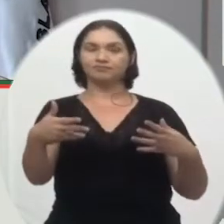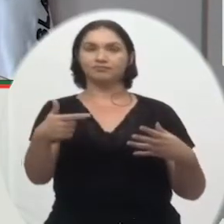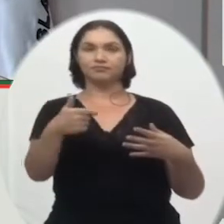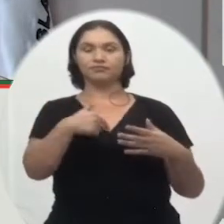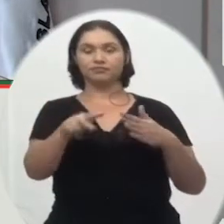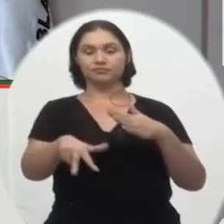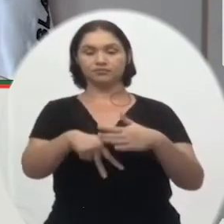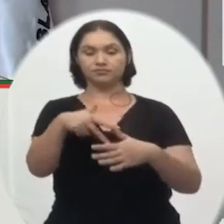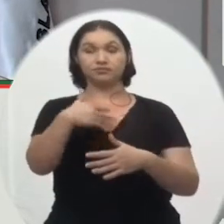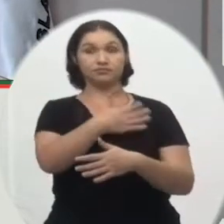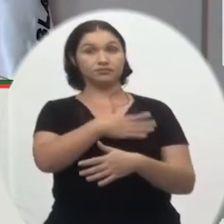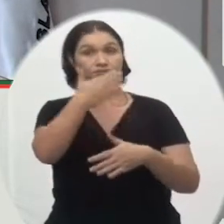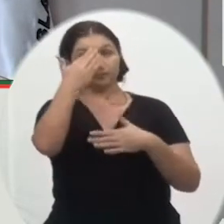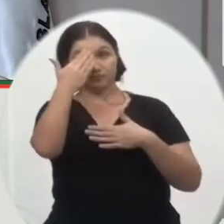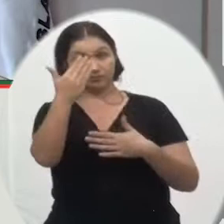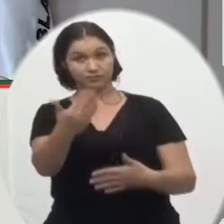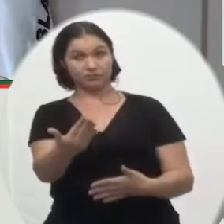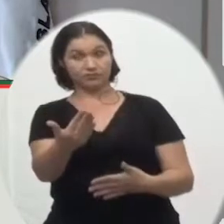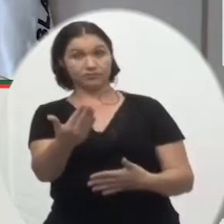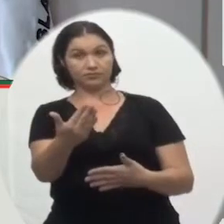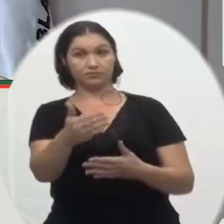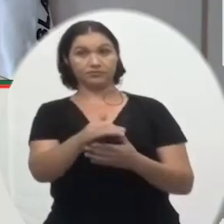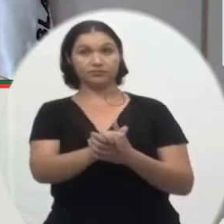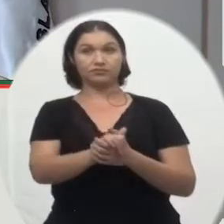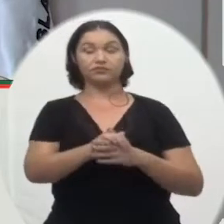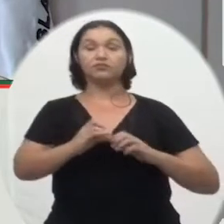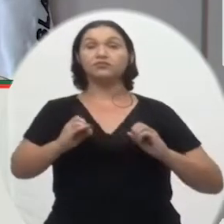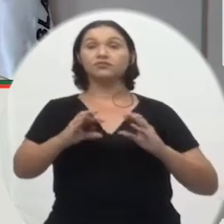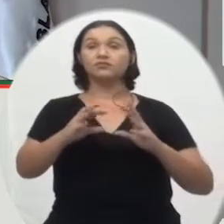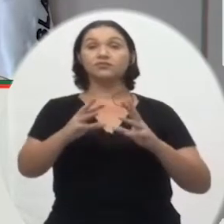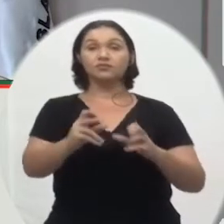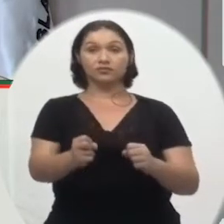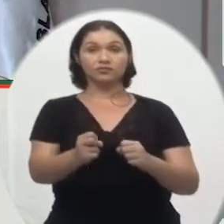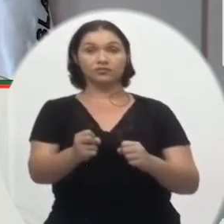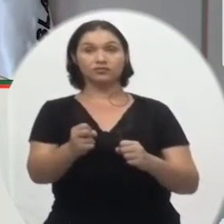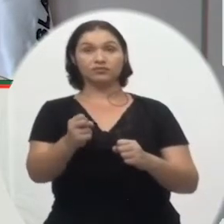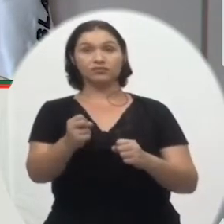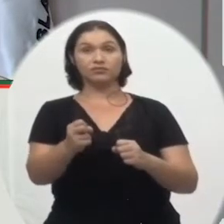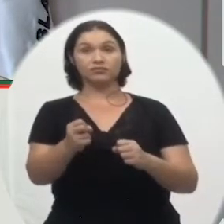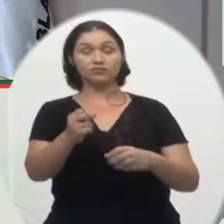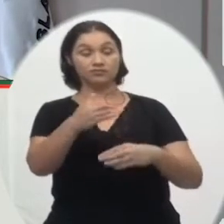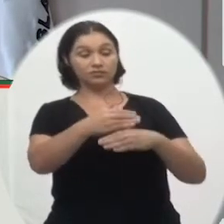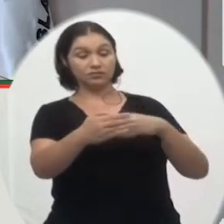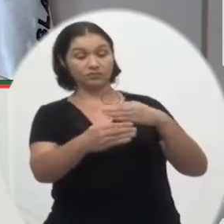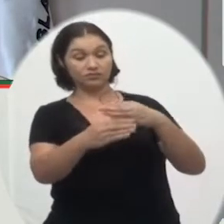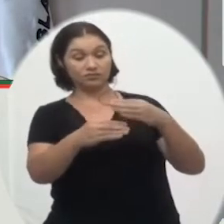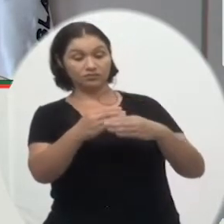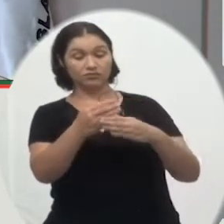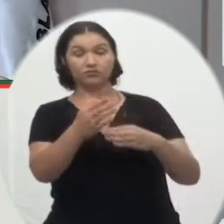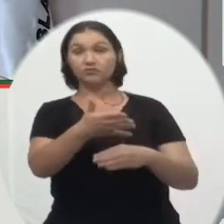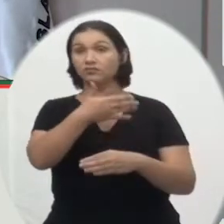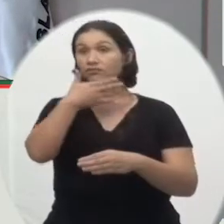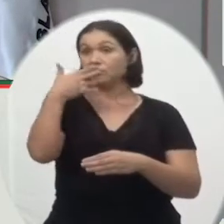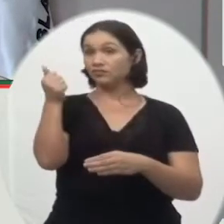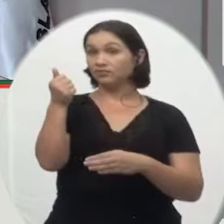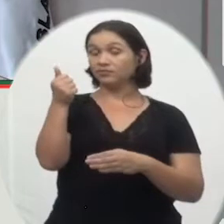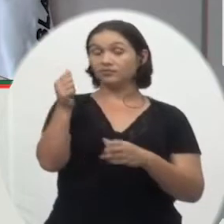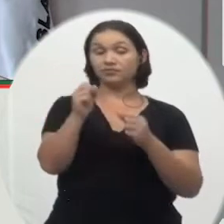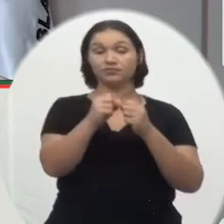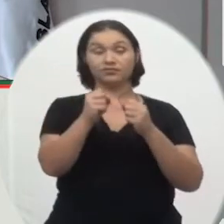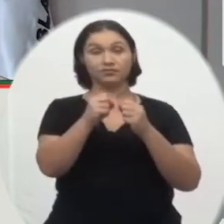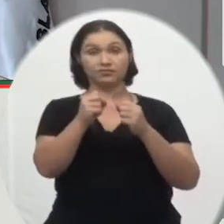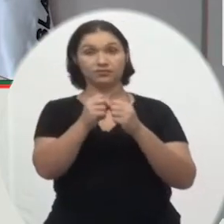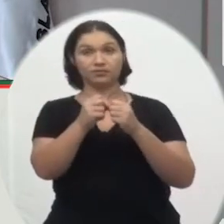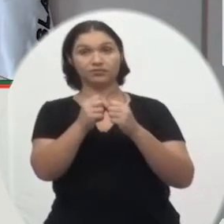subo à tribuna para agradecer essas obras, principalmente também na educação. Esta obra, essa creche ali